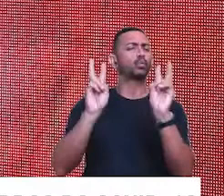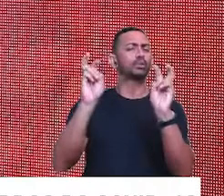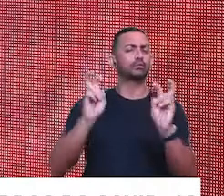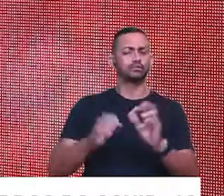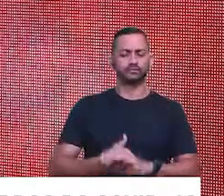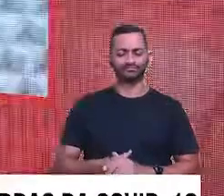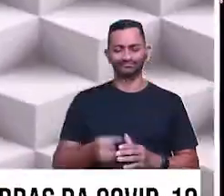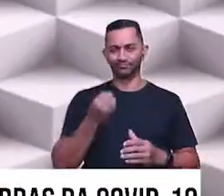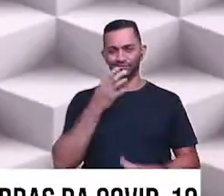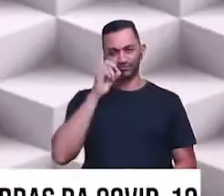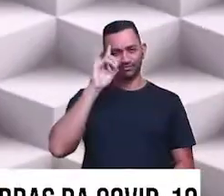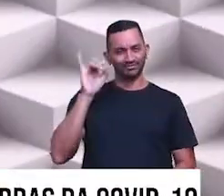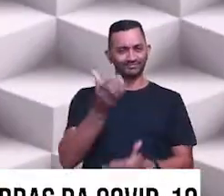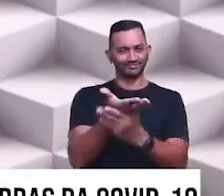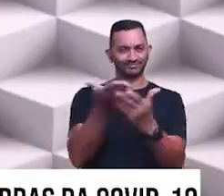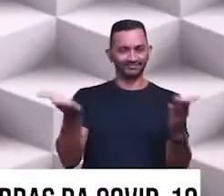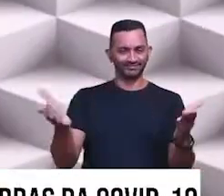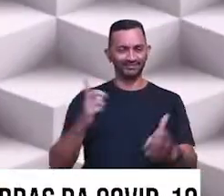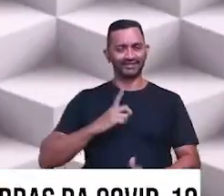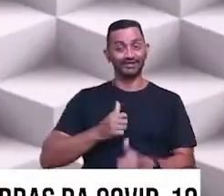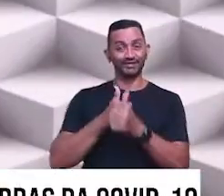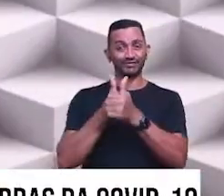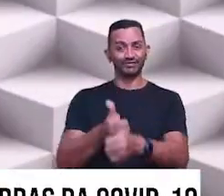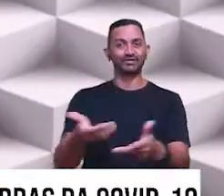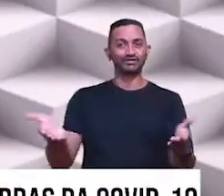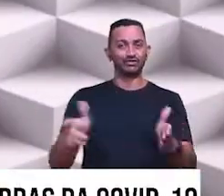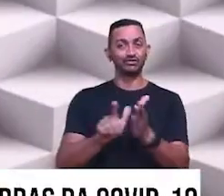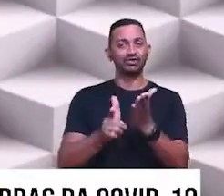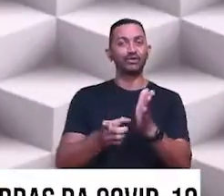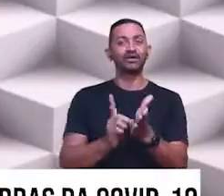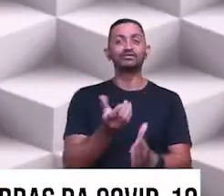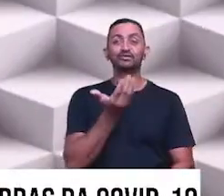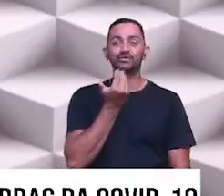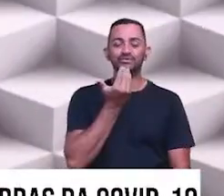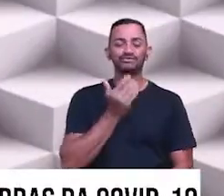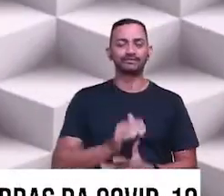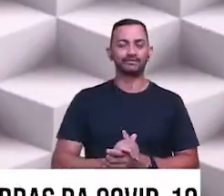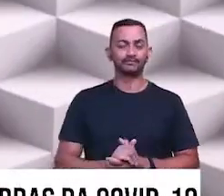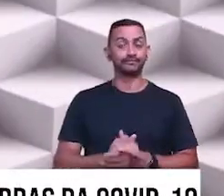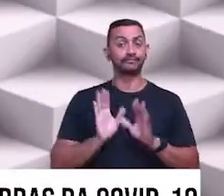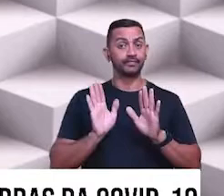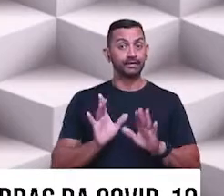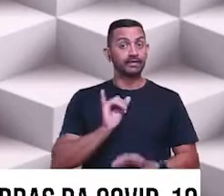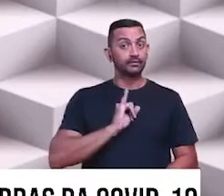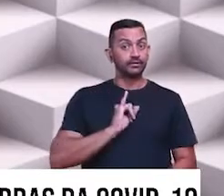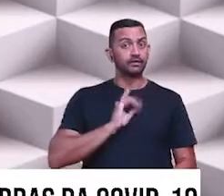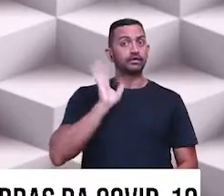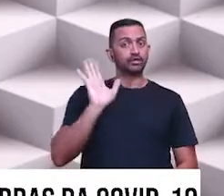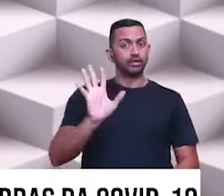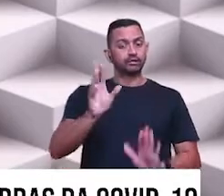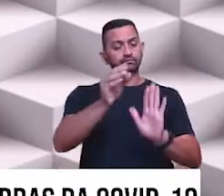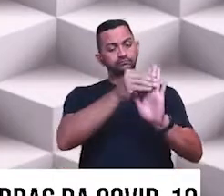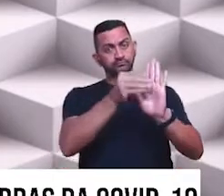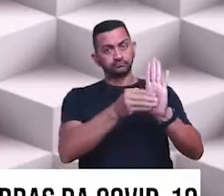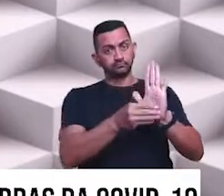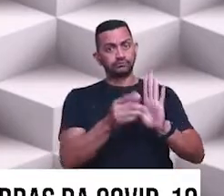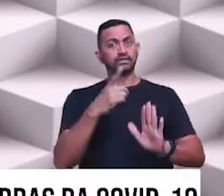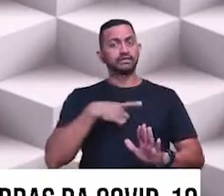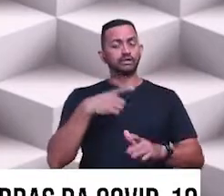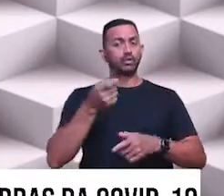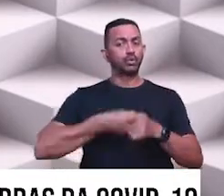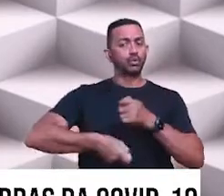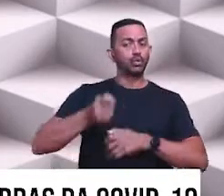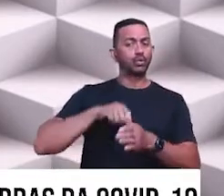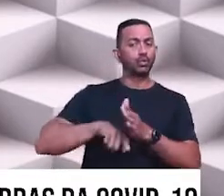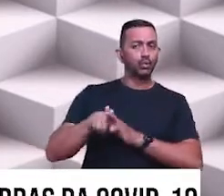sobre o assunto? Bom dia, Mônica. Bom dia a você que nos acompanha aqui no jornal Antes do Almoço. Olha só, Imperatriz, ela foi citada aí